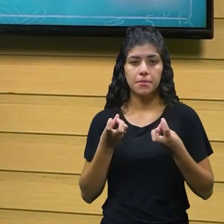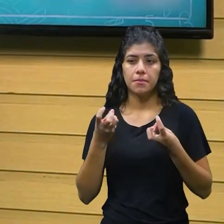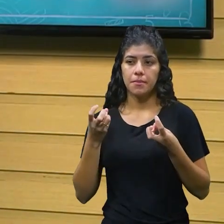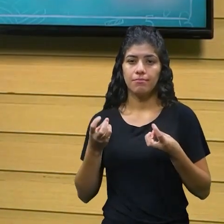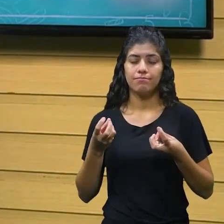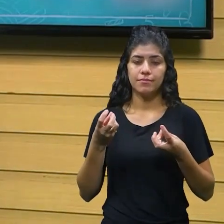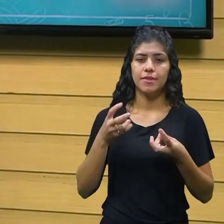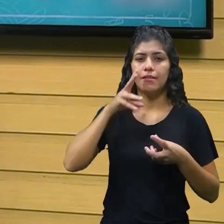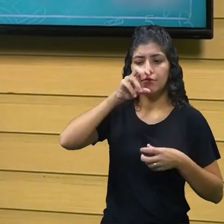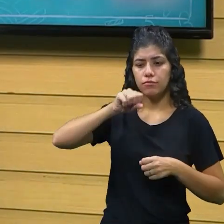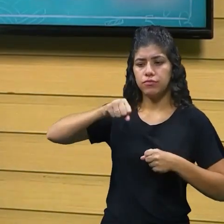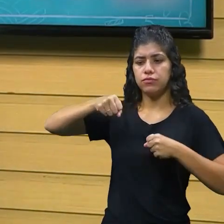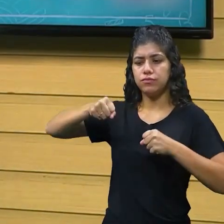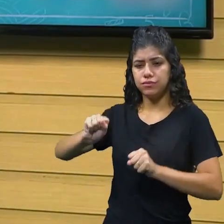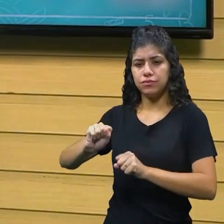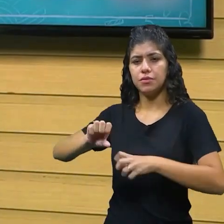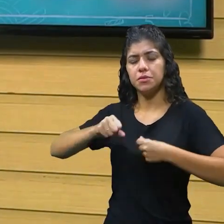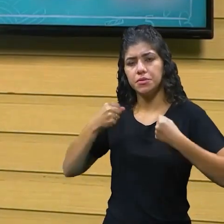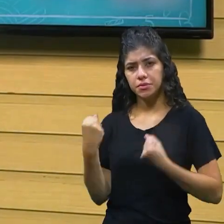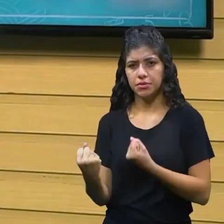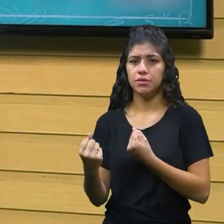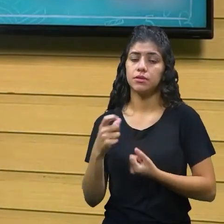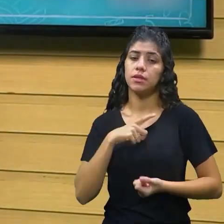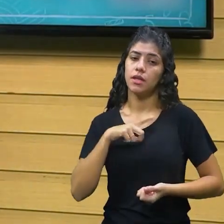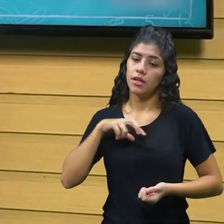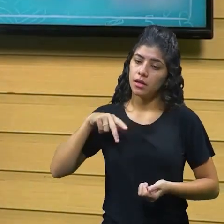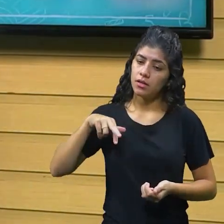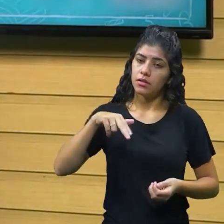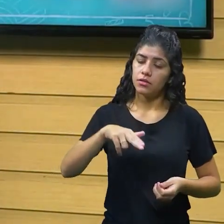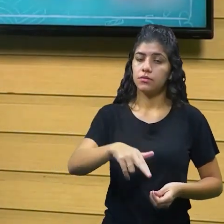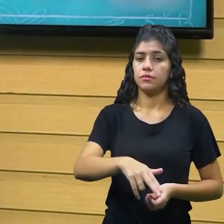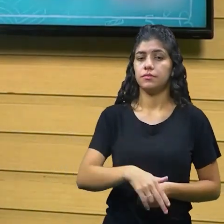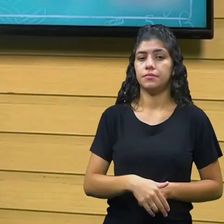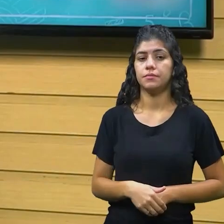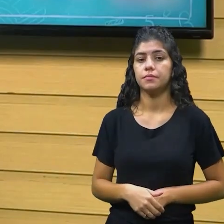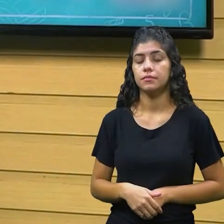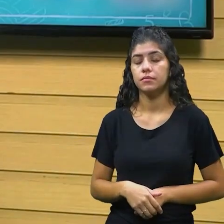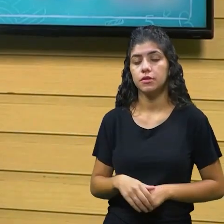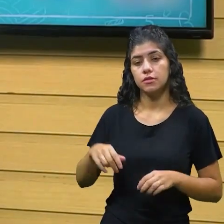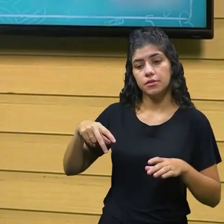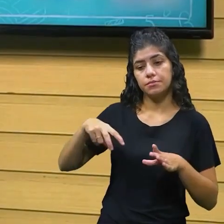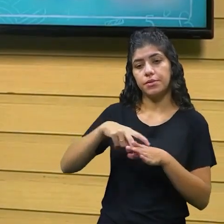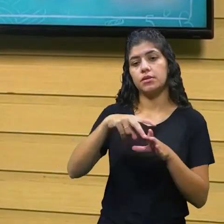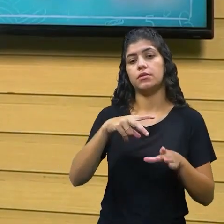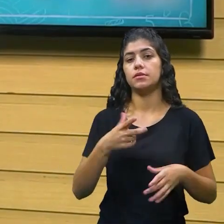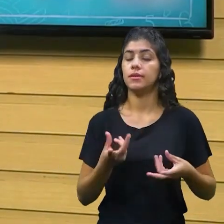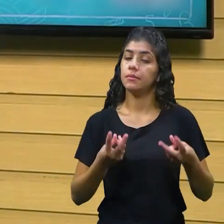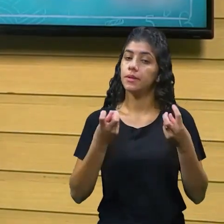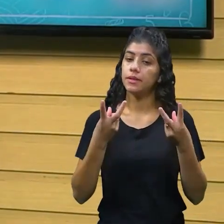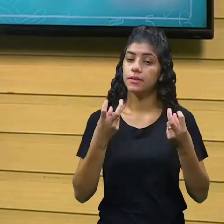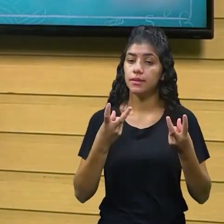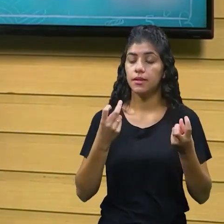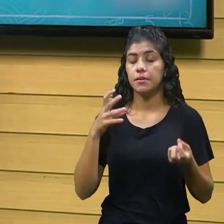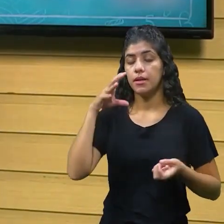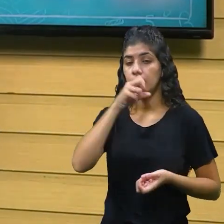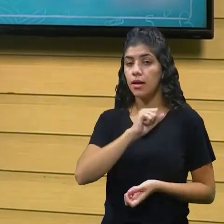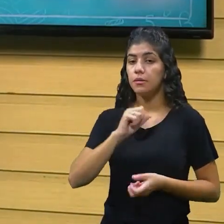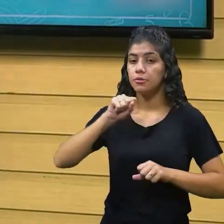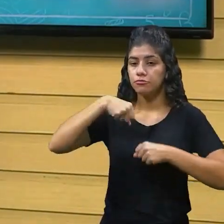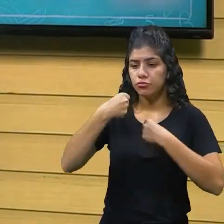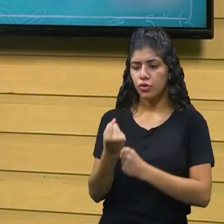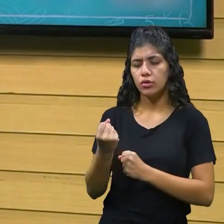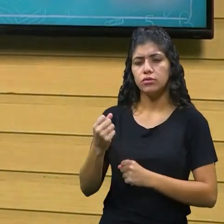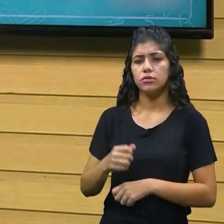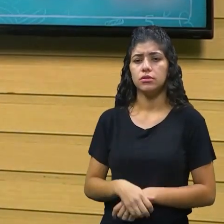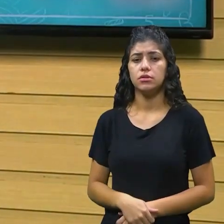você faz para poder andar, né? Quando você topa ali no móvel, ali na quina, ali com o seu dedinho, você percebe a quantidade de força,